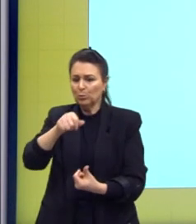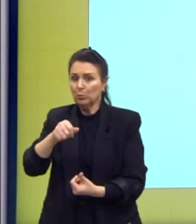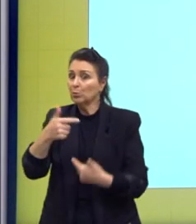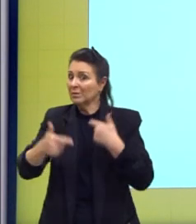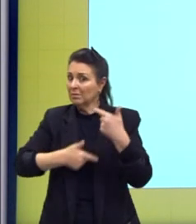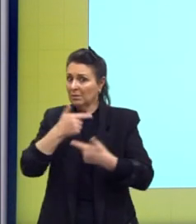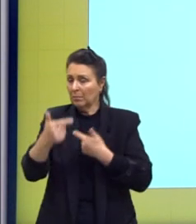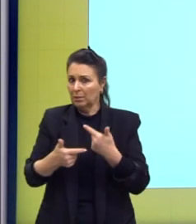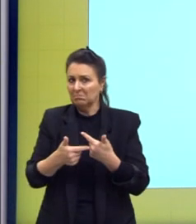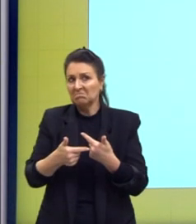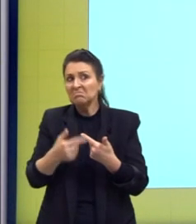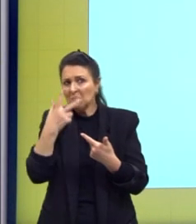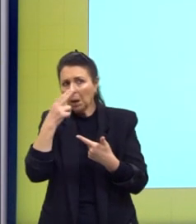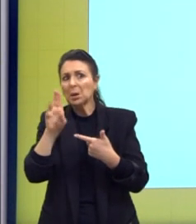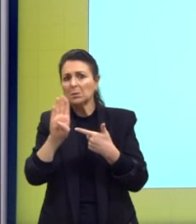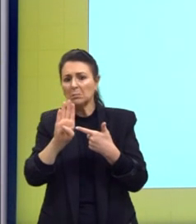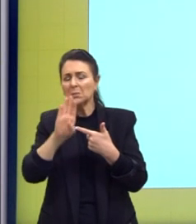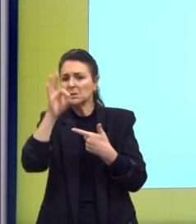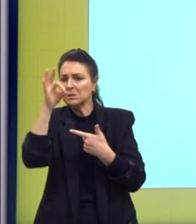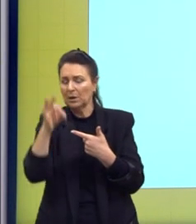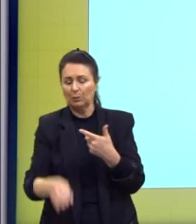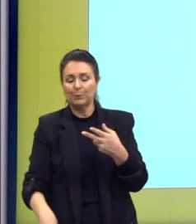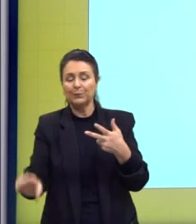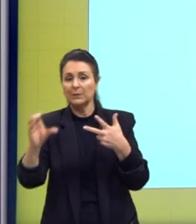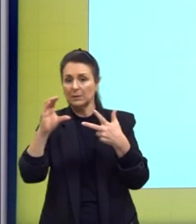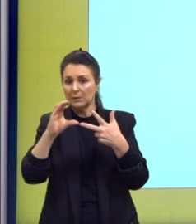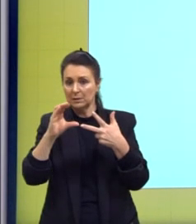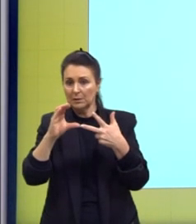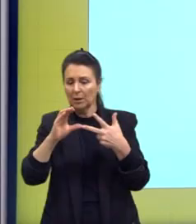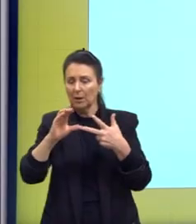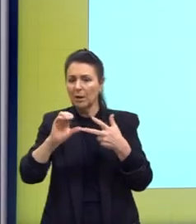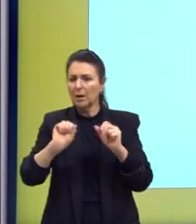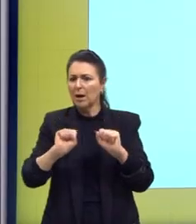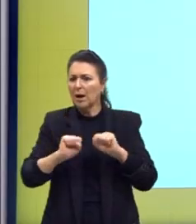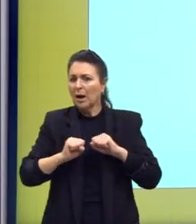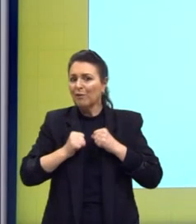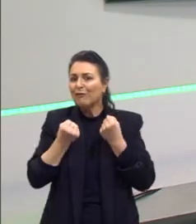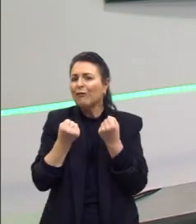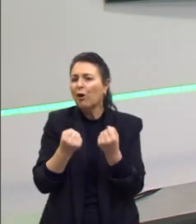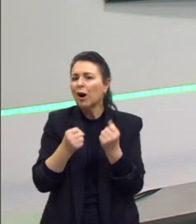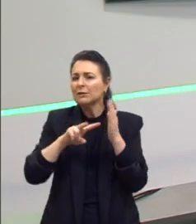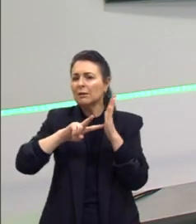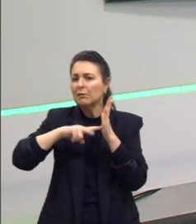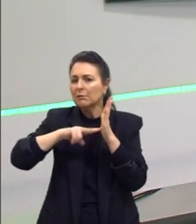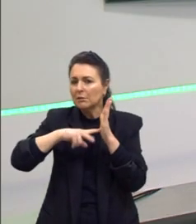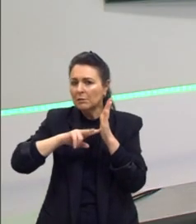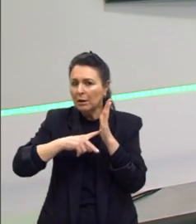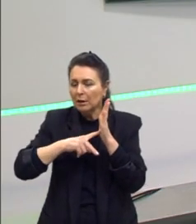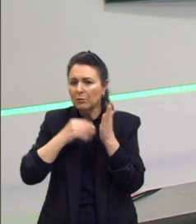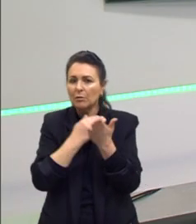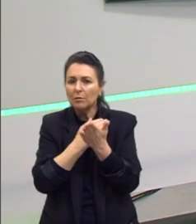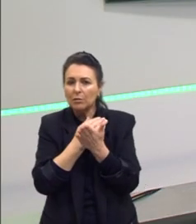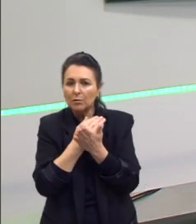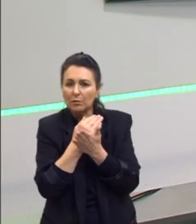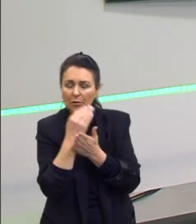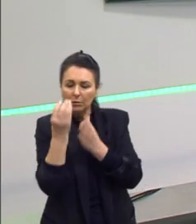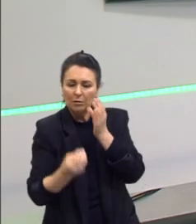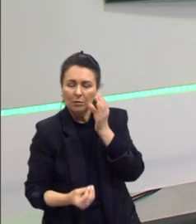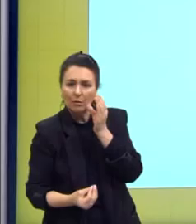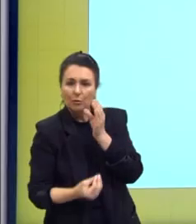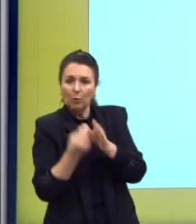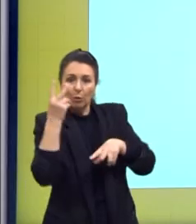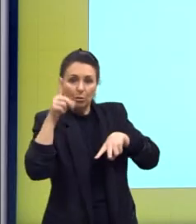trabalho parece opção b opção C força do sindicalismo que emergiu no esteio do